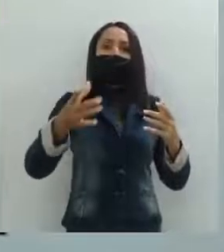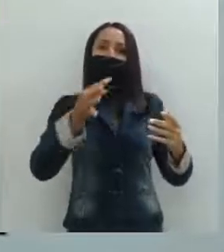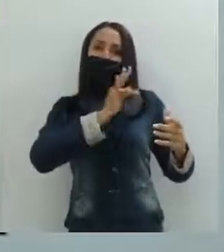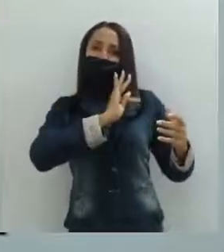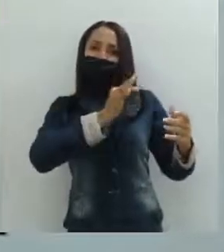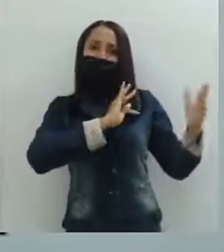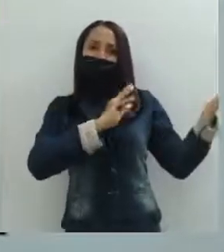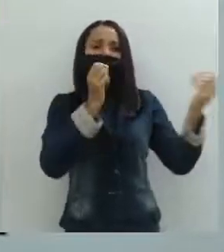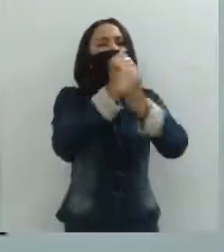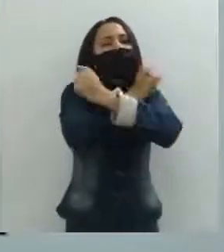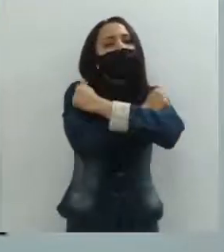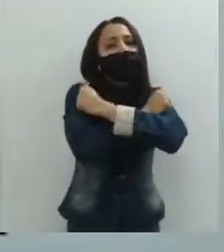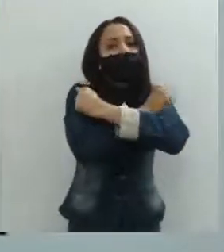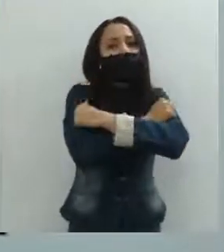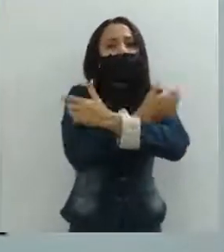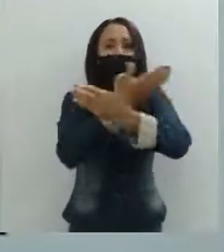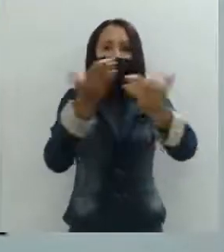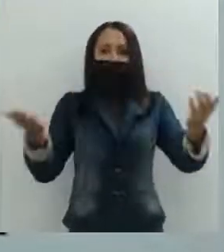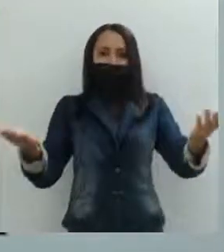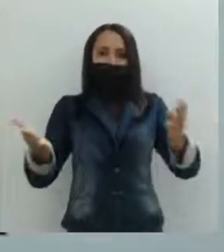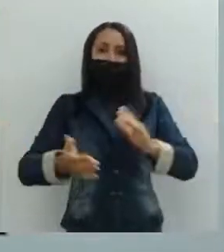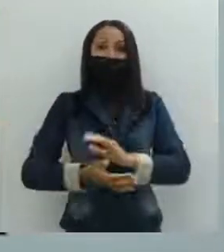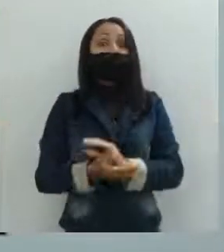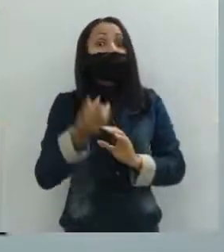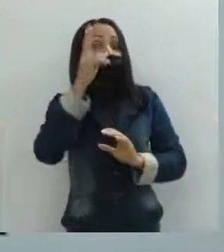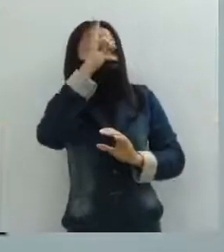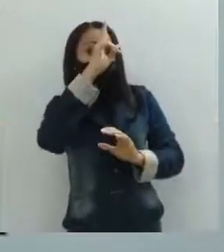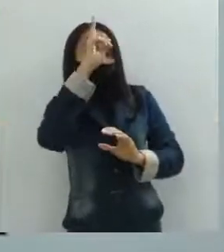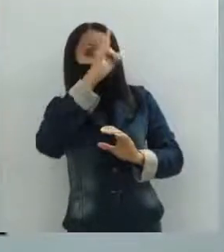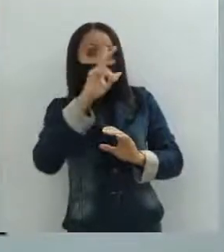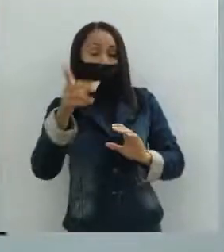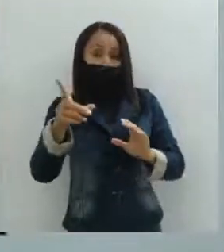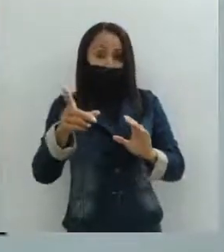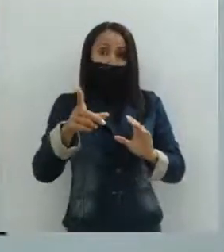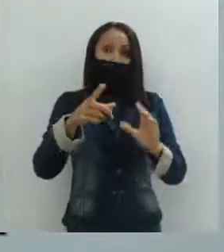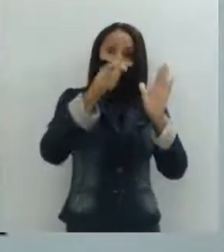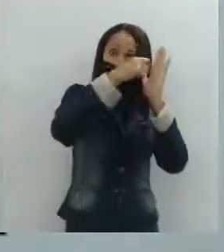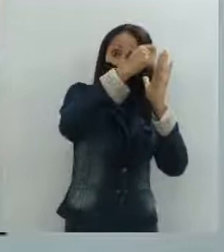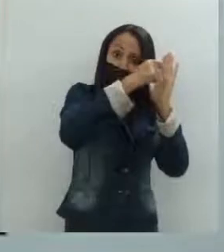técnica. Um forte abraço e outra coisa, lembrem-se, escrever